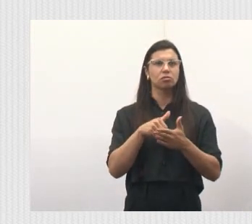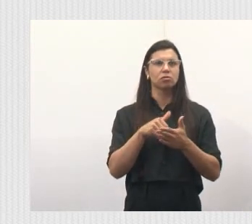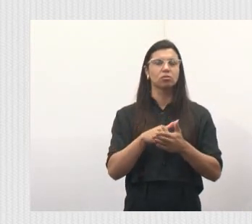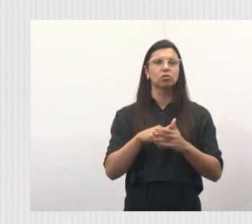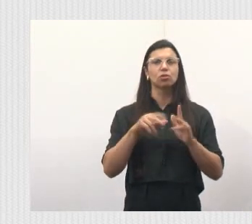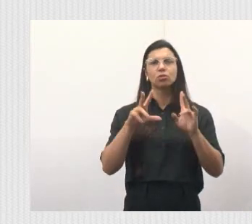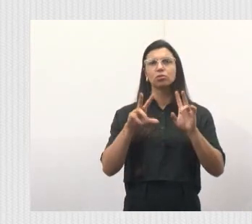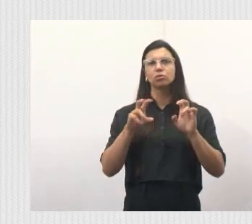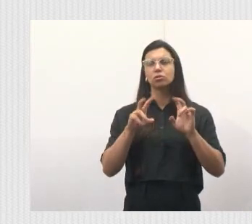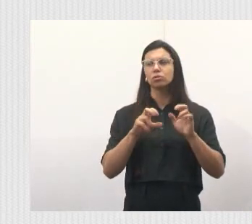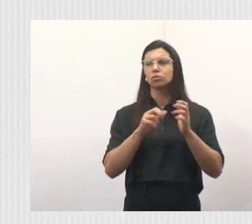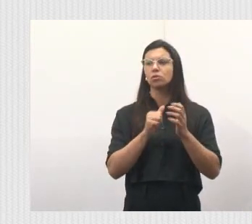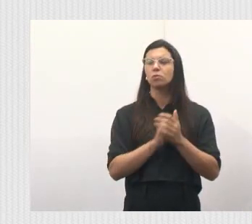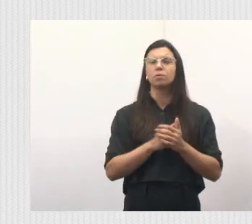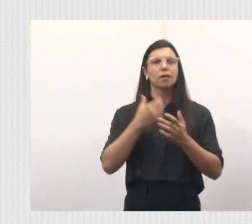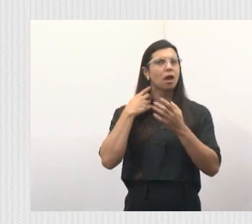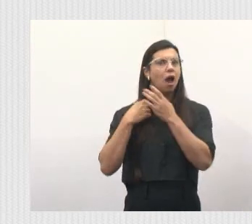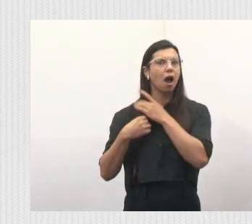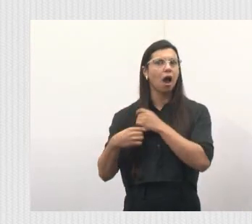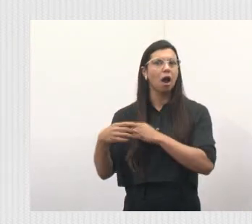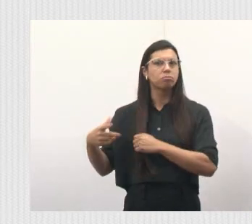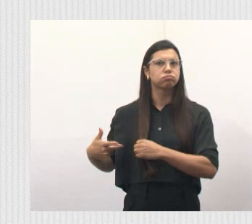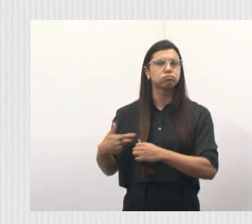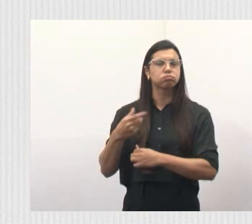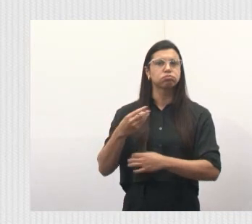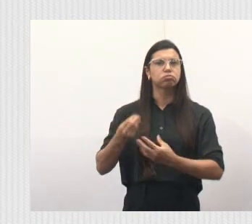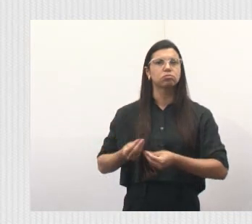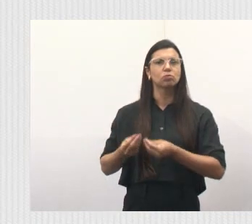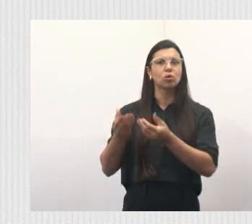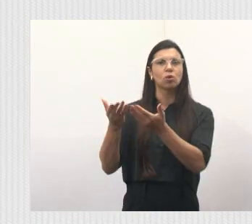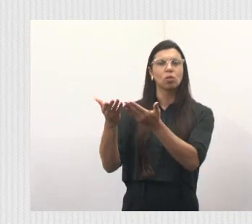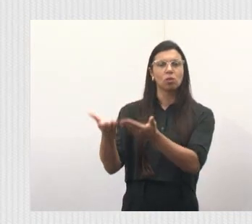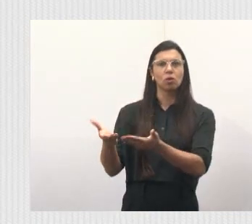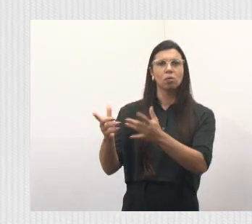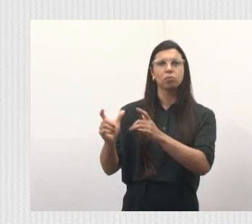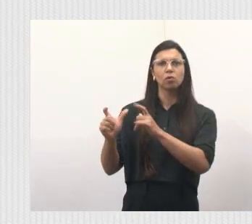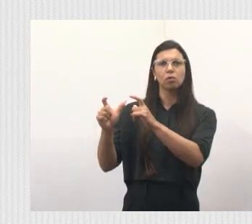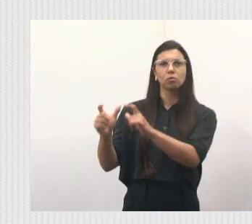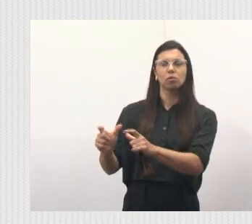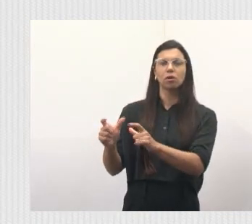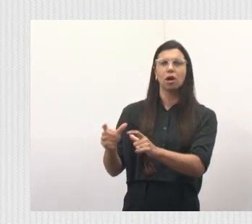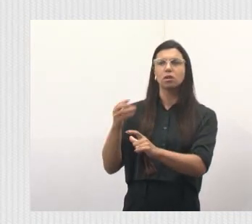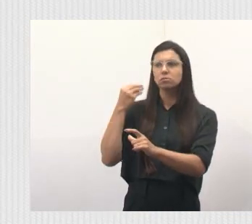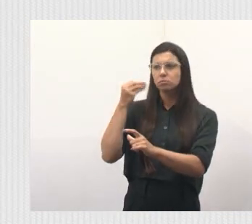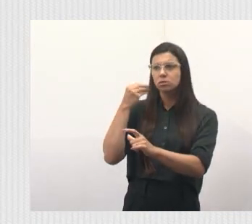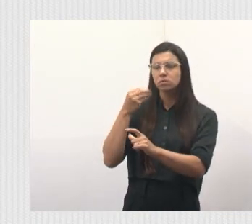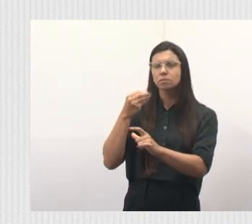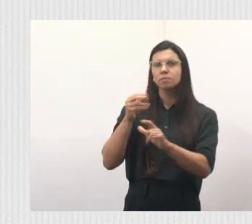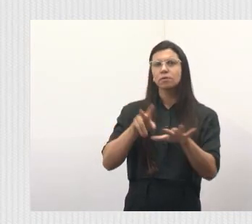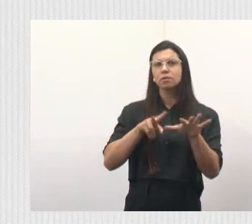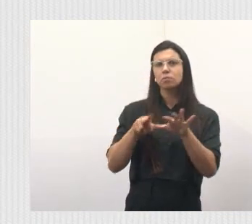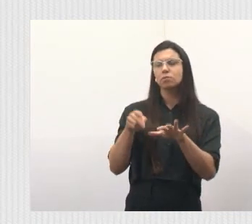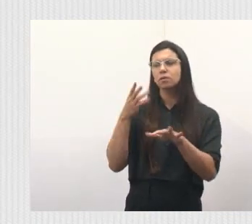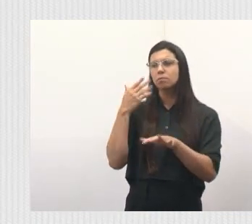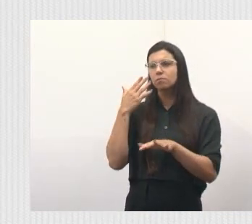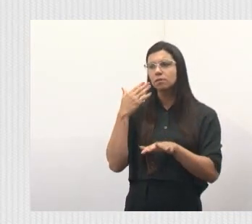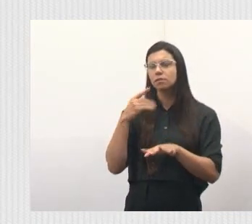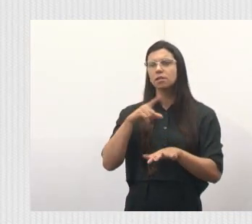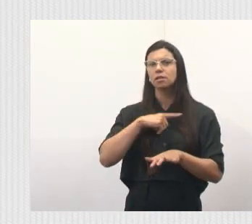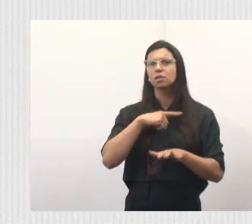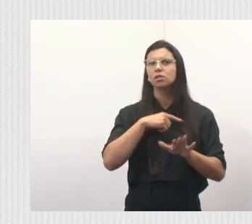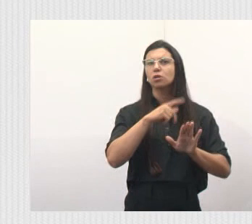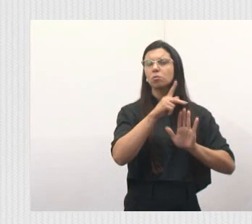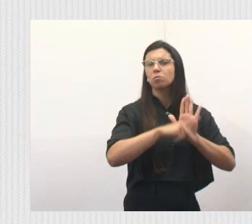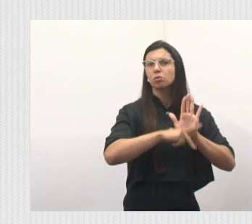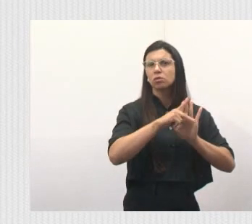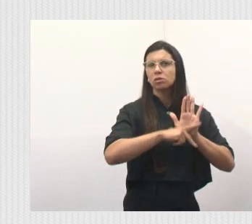relacionado à doação de cabelos. Então, semana passada, estiveram aqui na tribuna a Fernanda, do projeto Mão